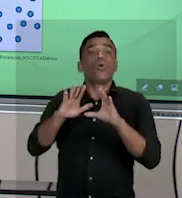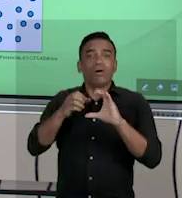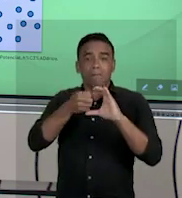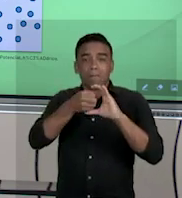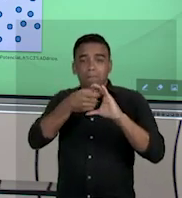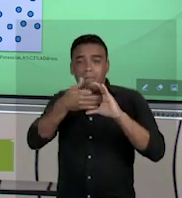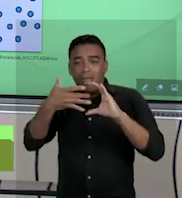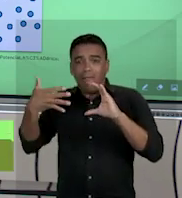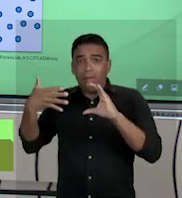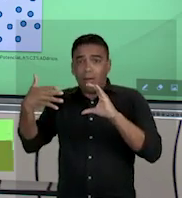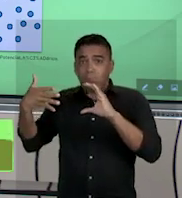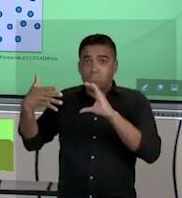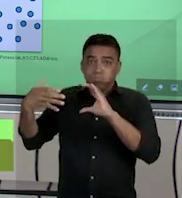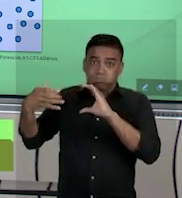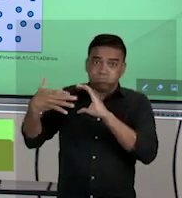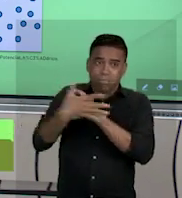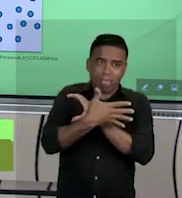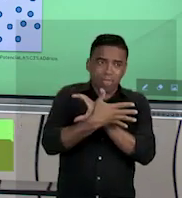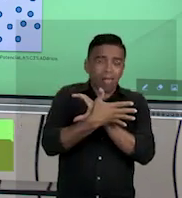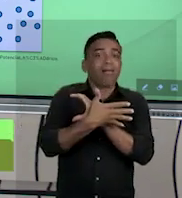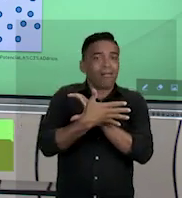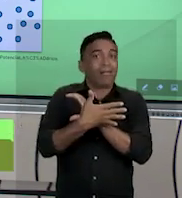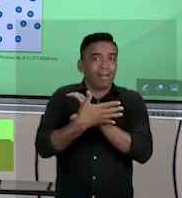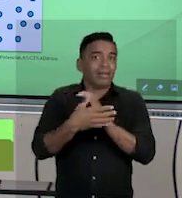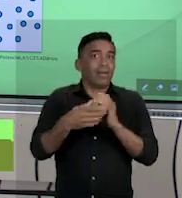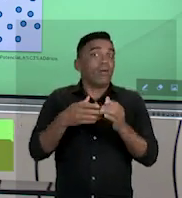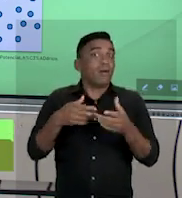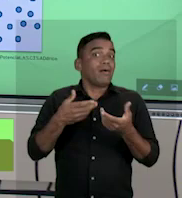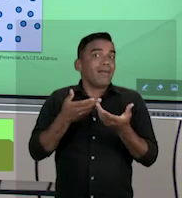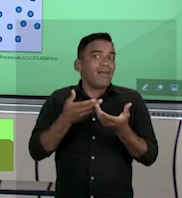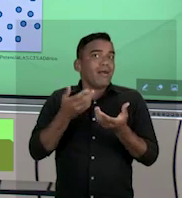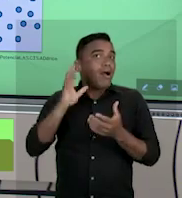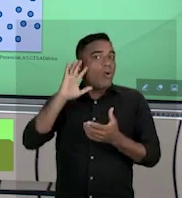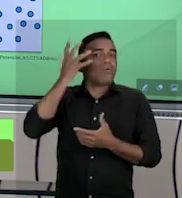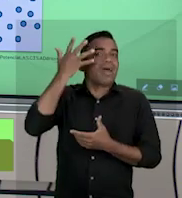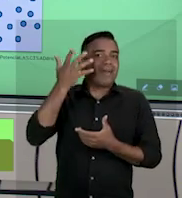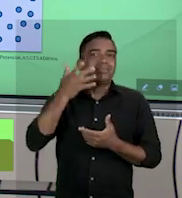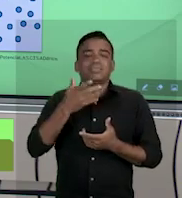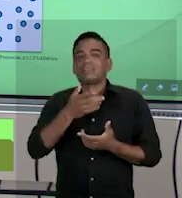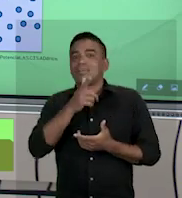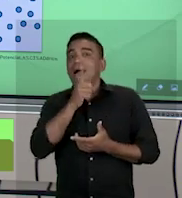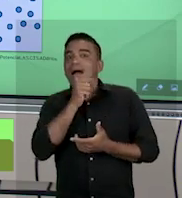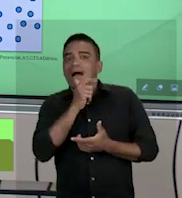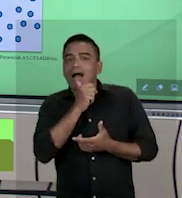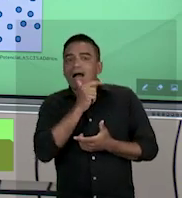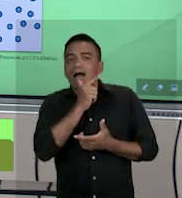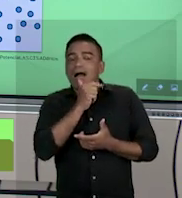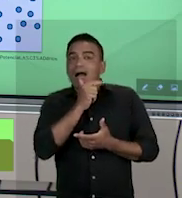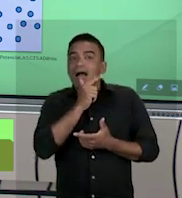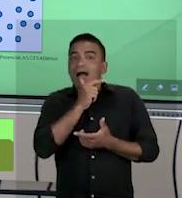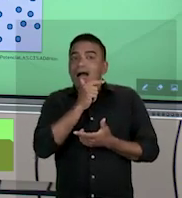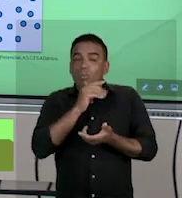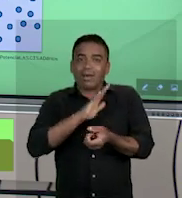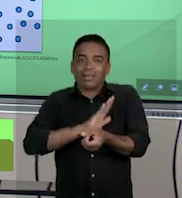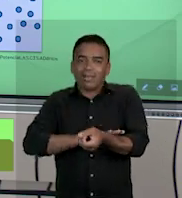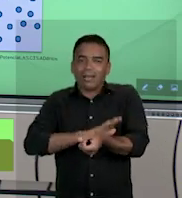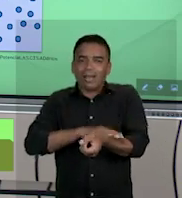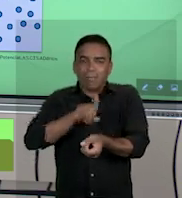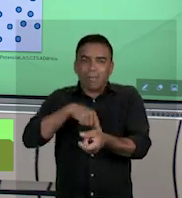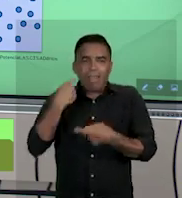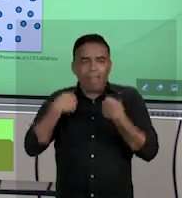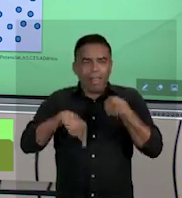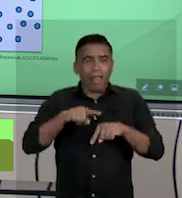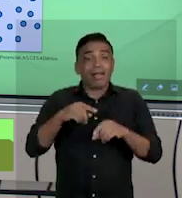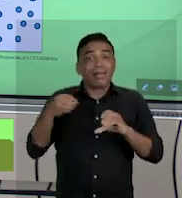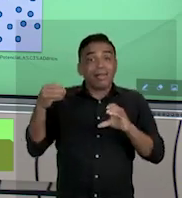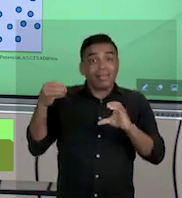É justamente ela que provoca o deslocamento, então, da água do meio sanguíneo para dentro das